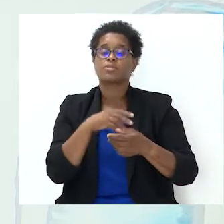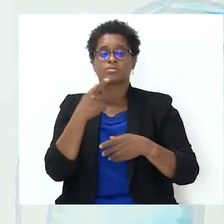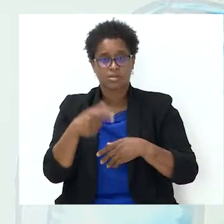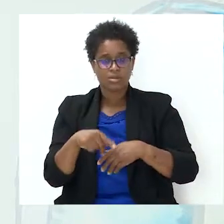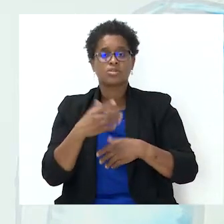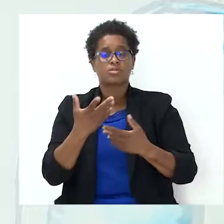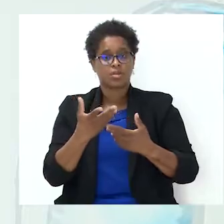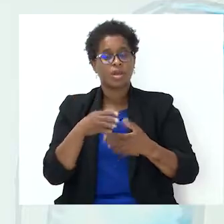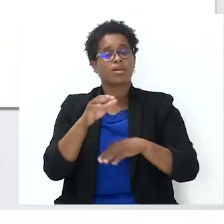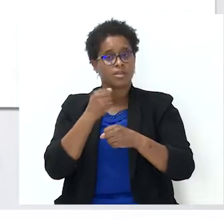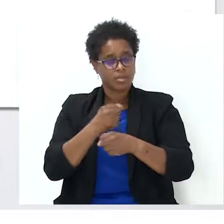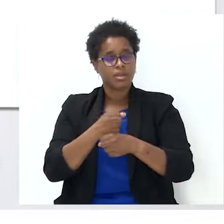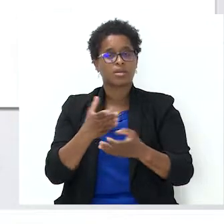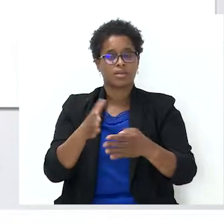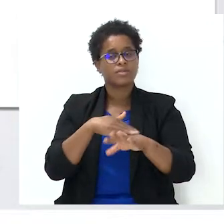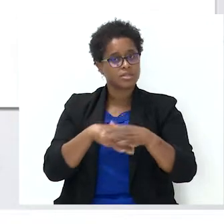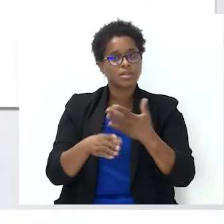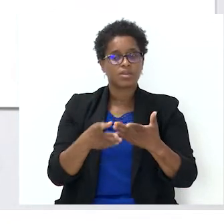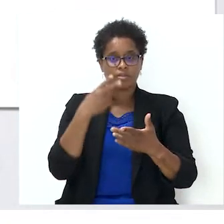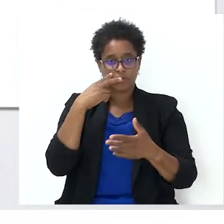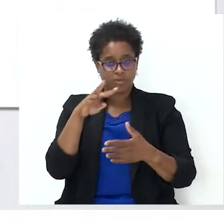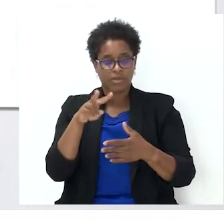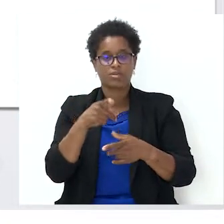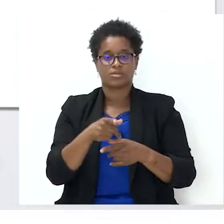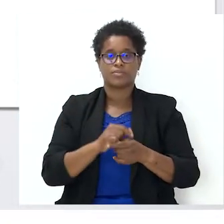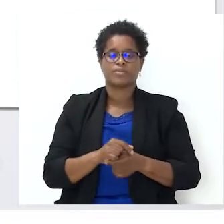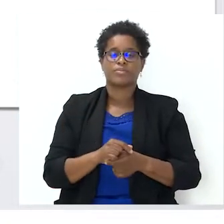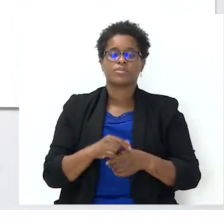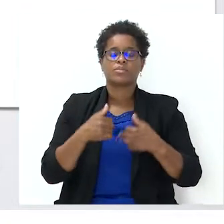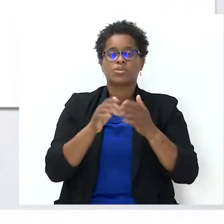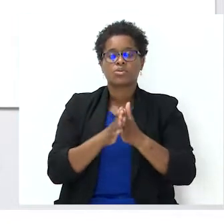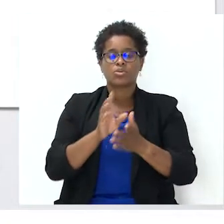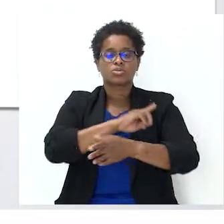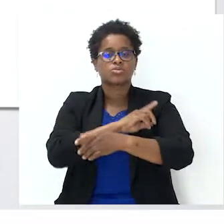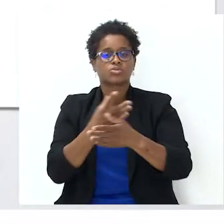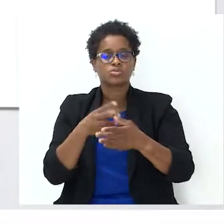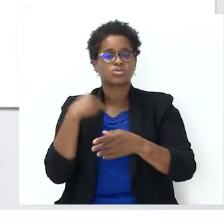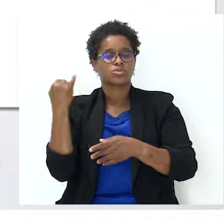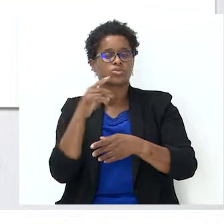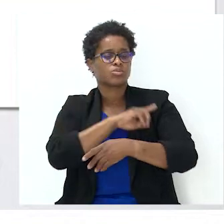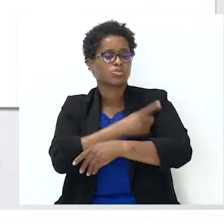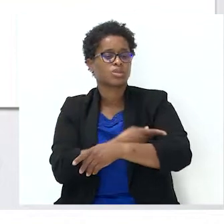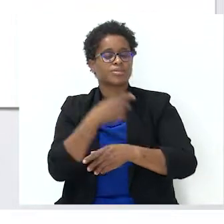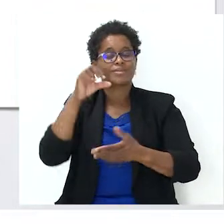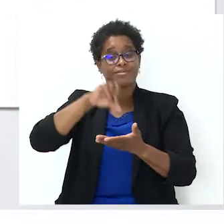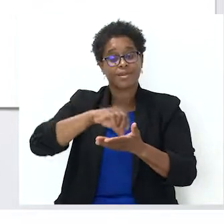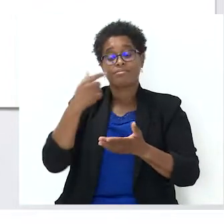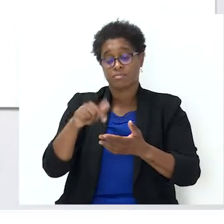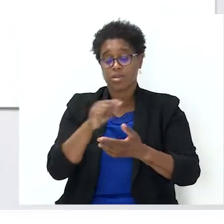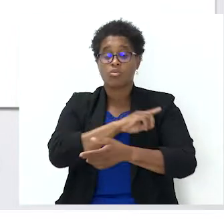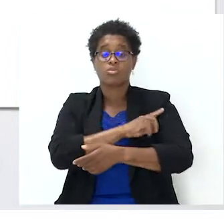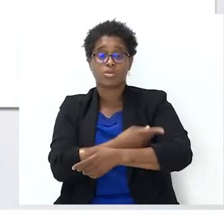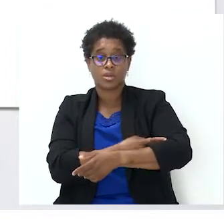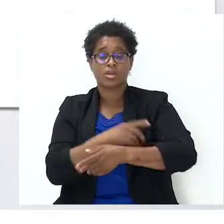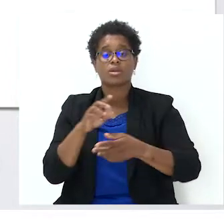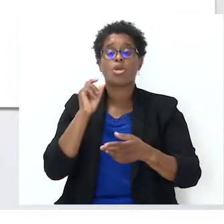executar, certo? Então vamos lá ver. Todos os órgãos do poder central exercem o poder